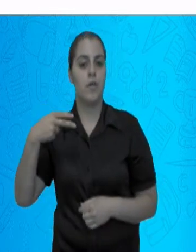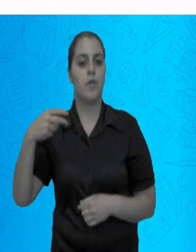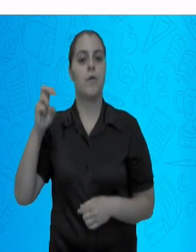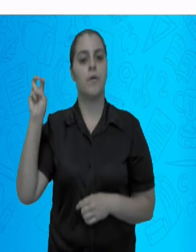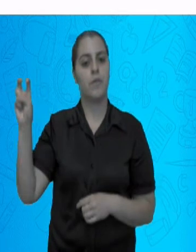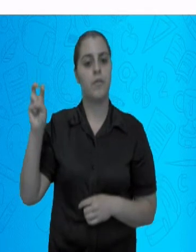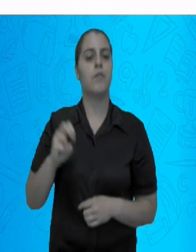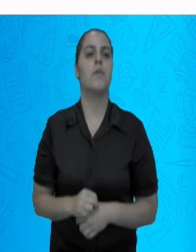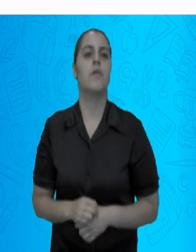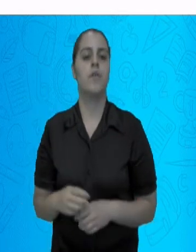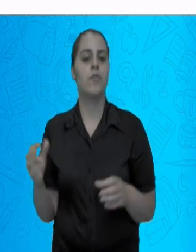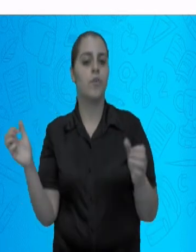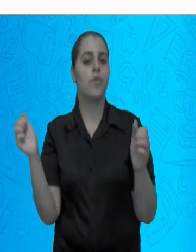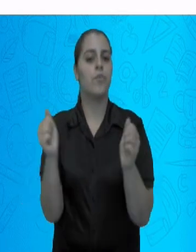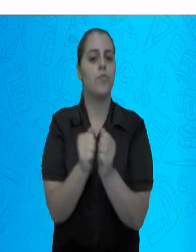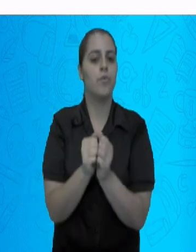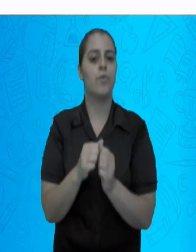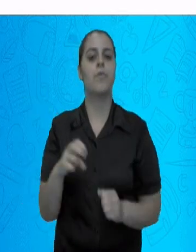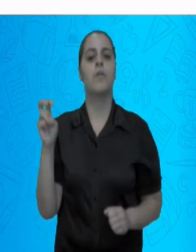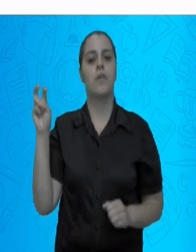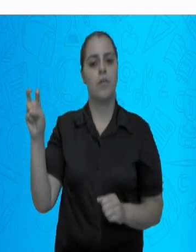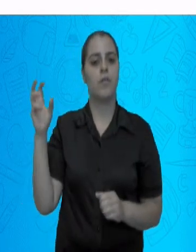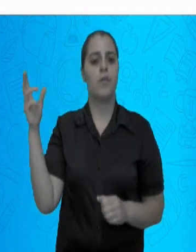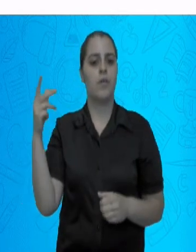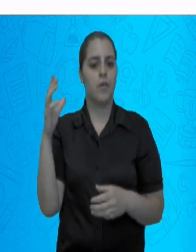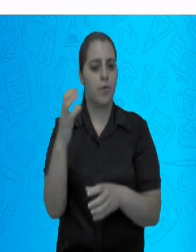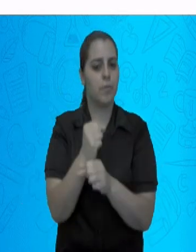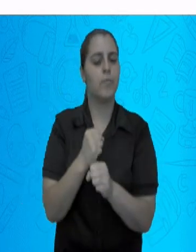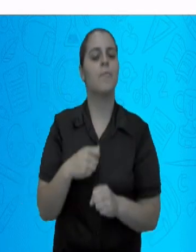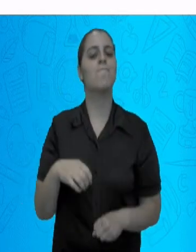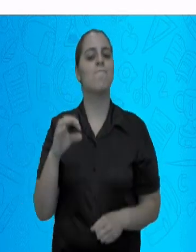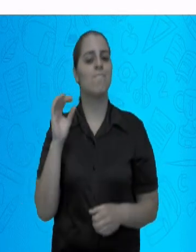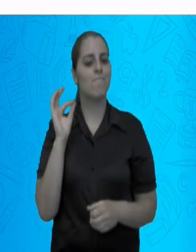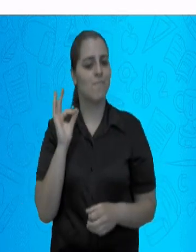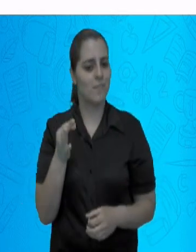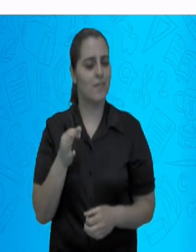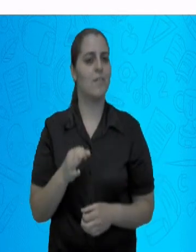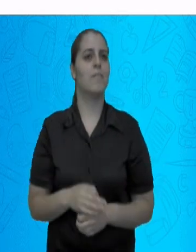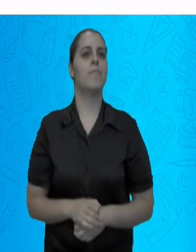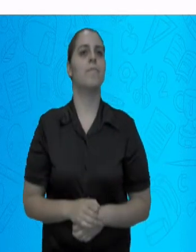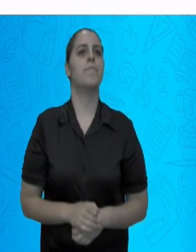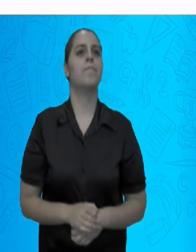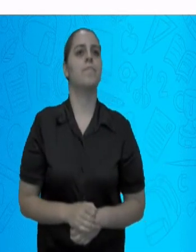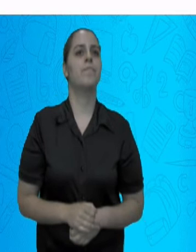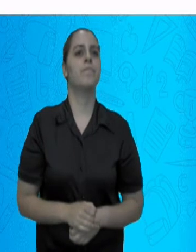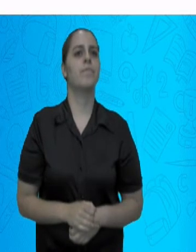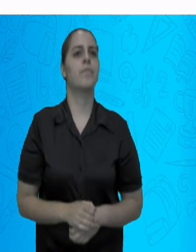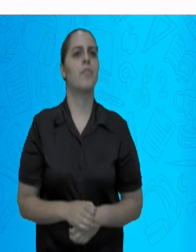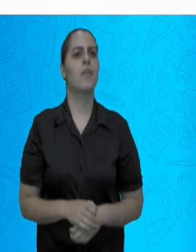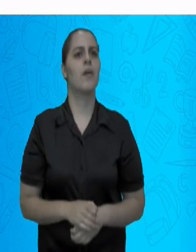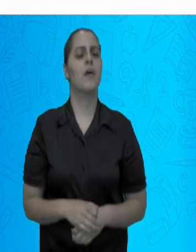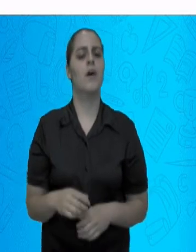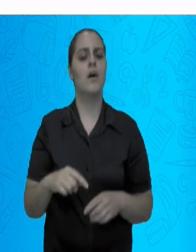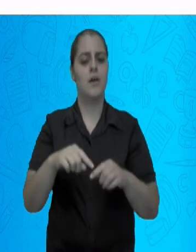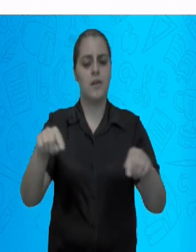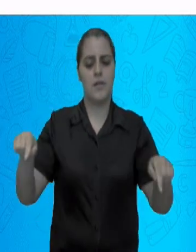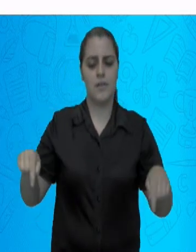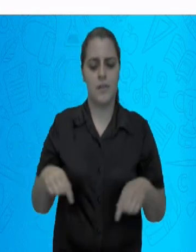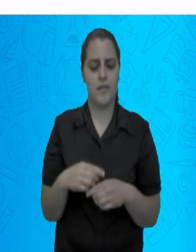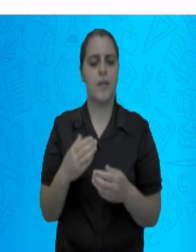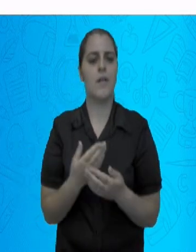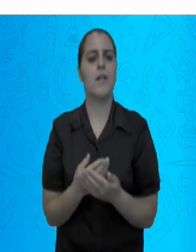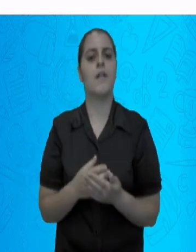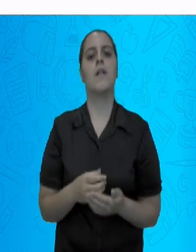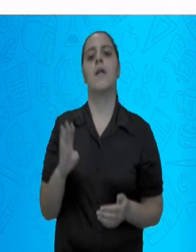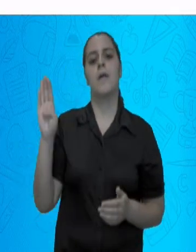fizeram juntas 5 pontos. Então, está certo. A sala da Beth